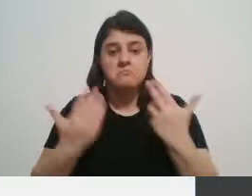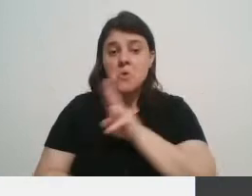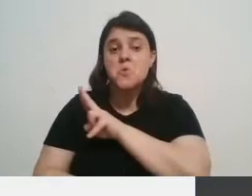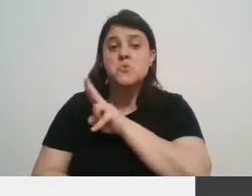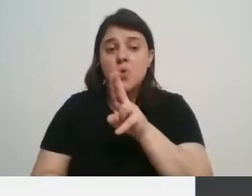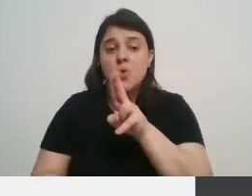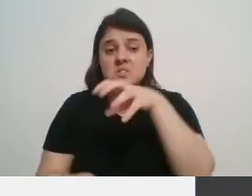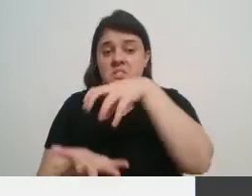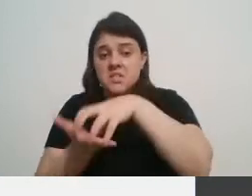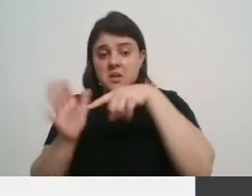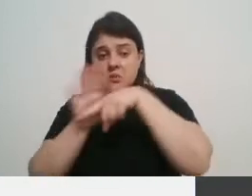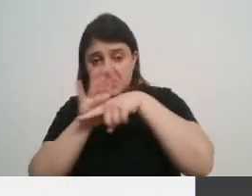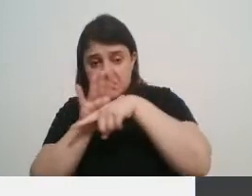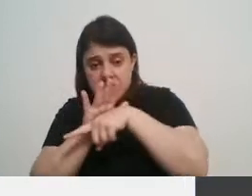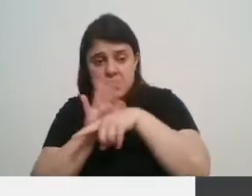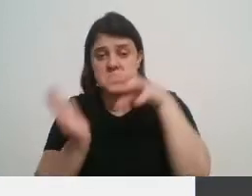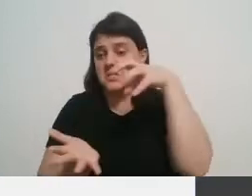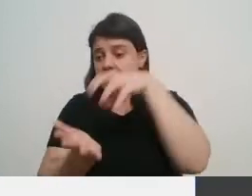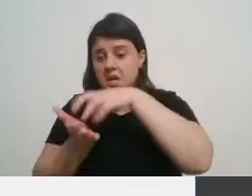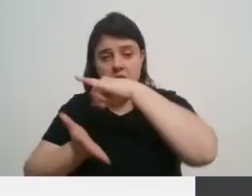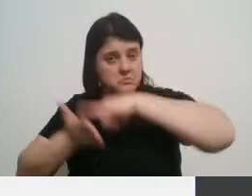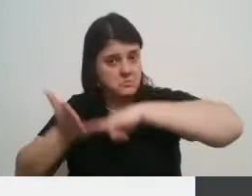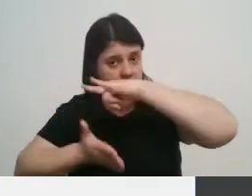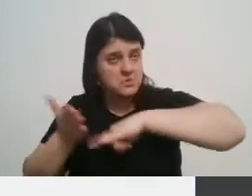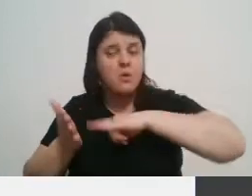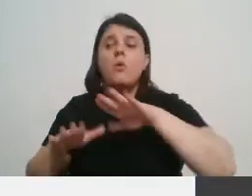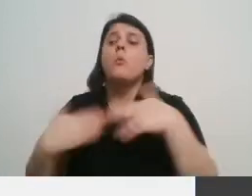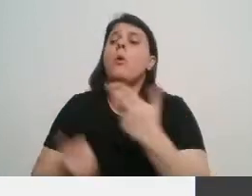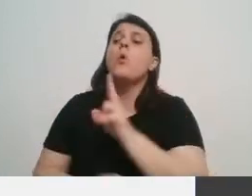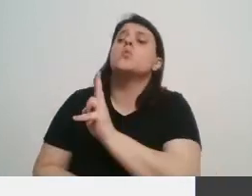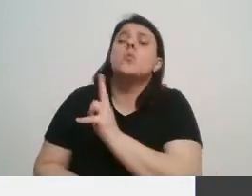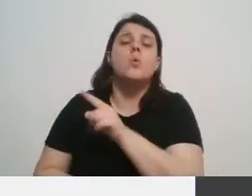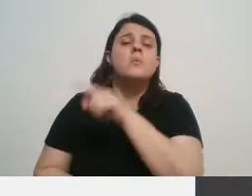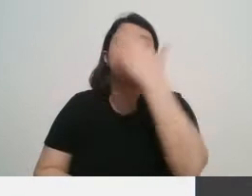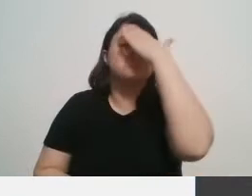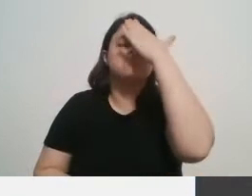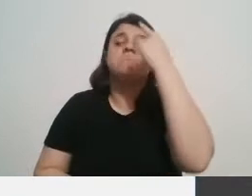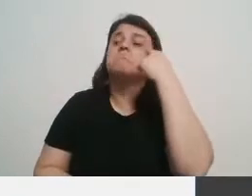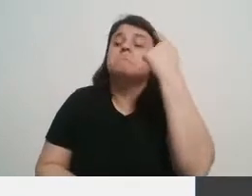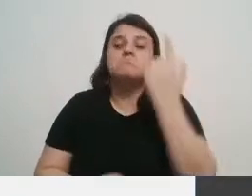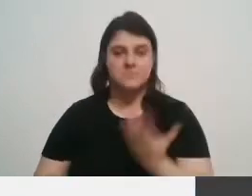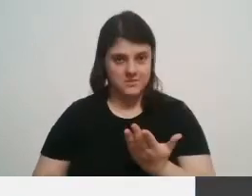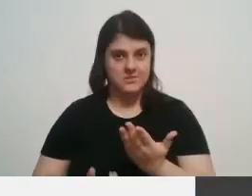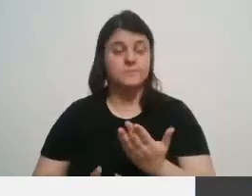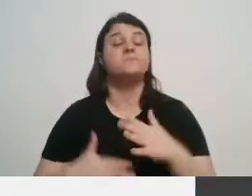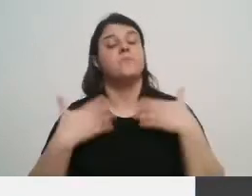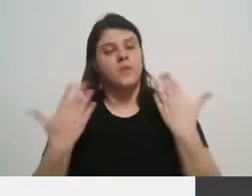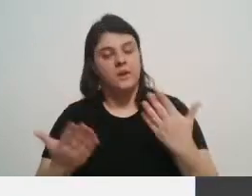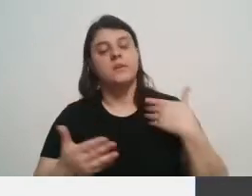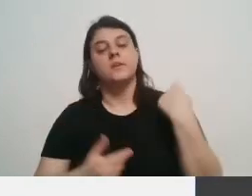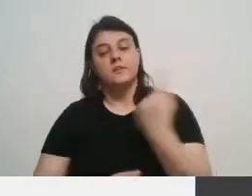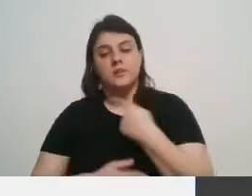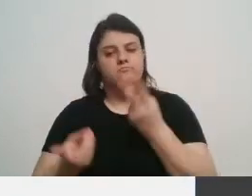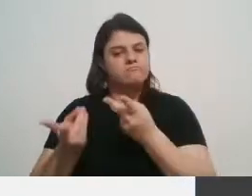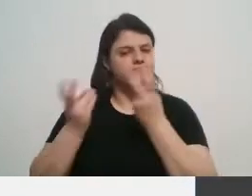de pesquisa, centro de documentação, como que o jornal entende esse lugar, né? E daí a gente já percebe que